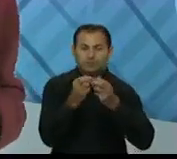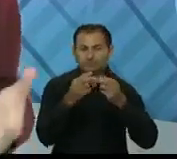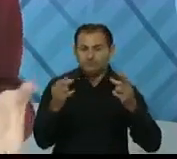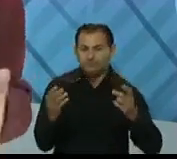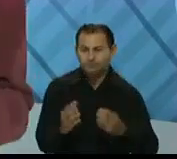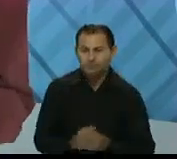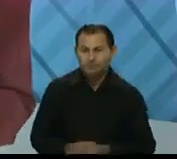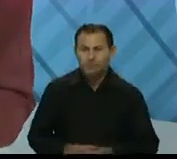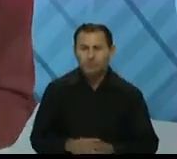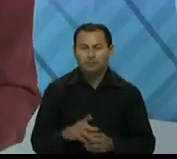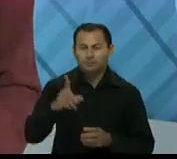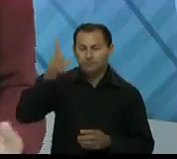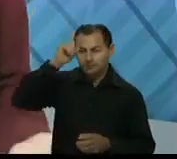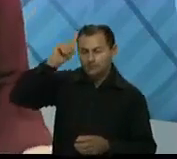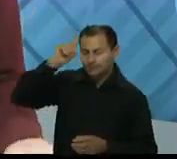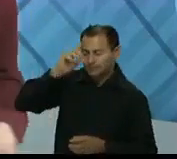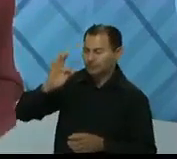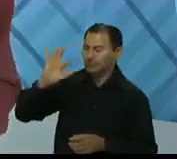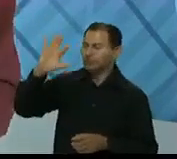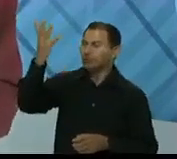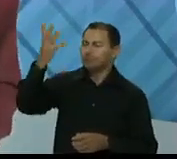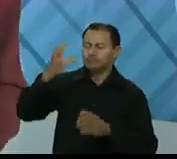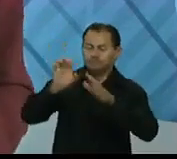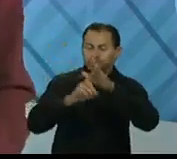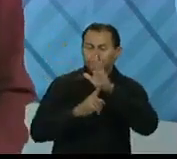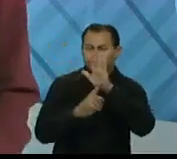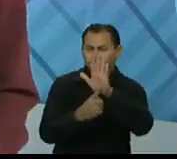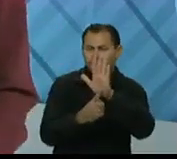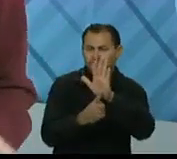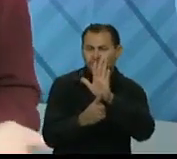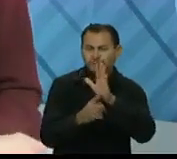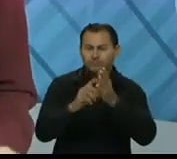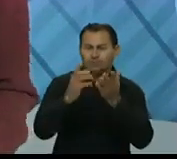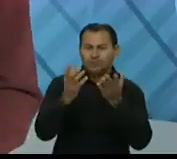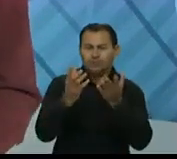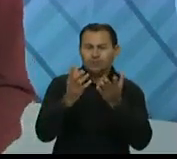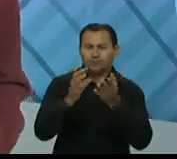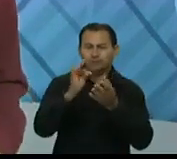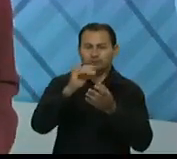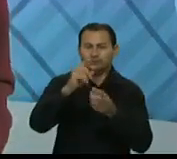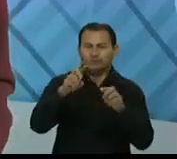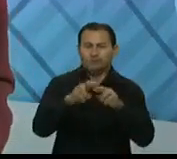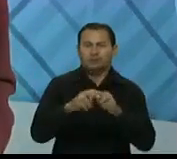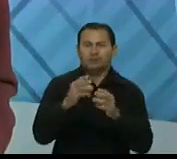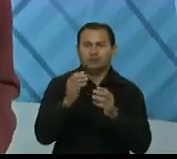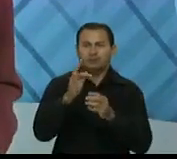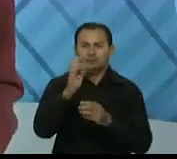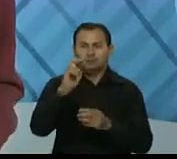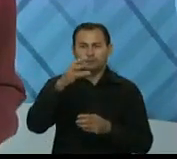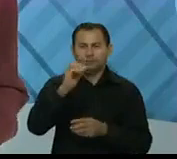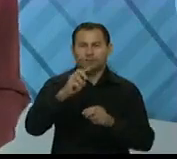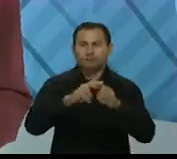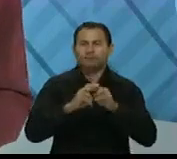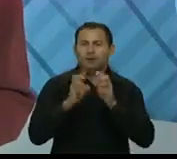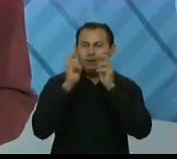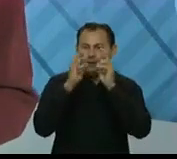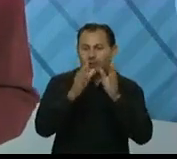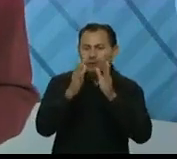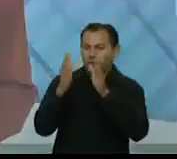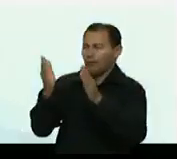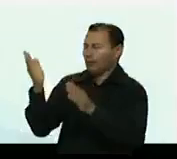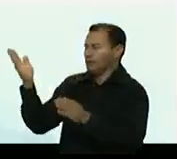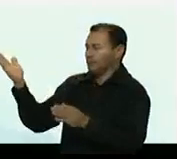situações do dia a dia, fenômenos são representados por esse tipo de função. Então, acompanhe.